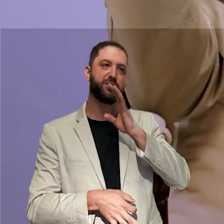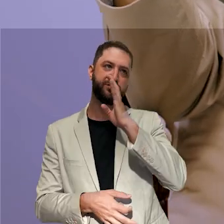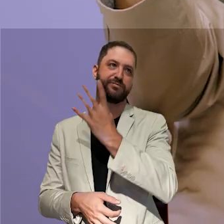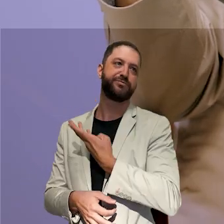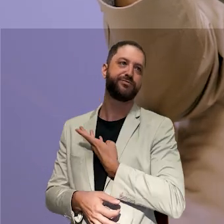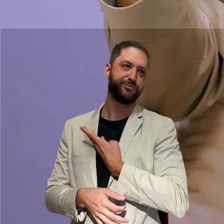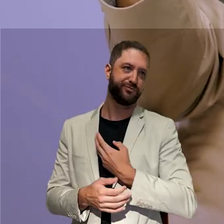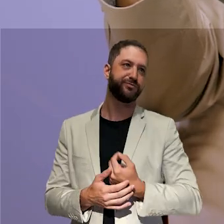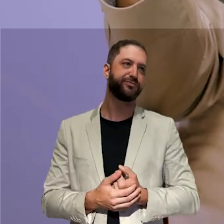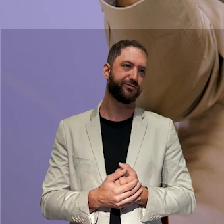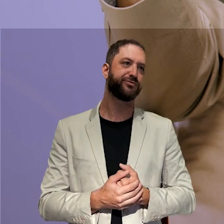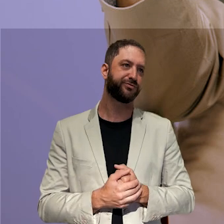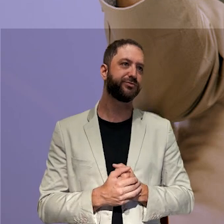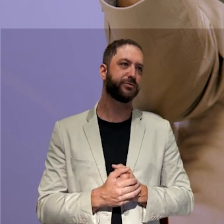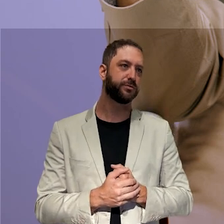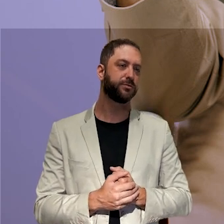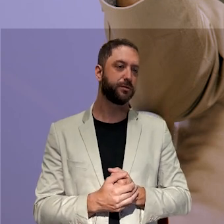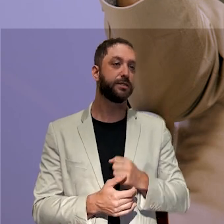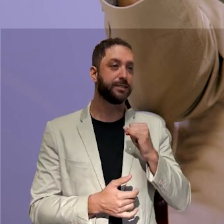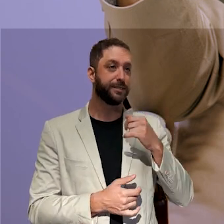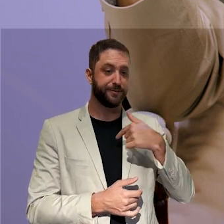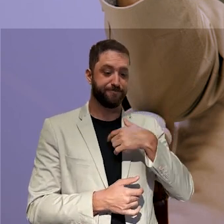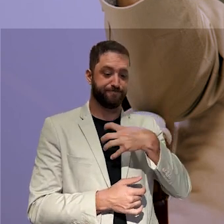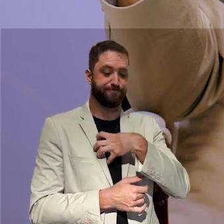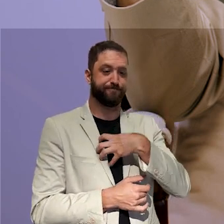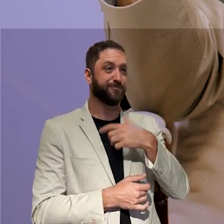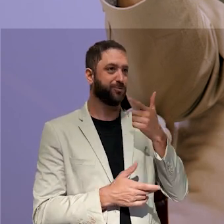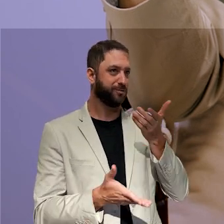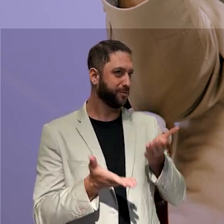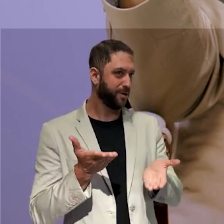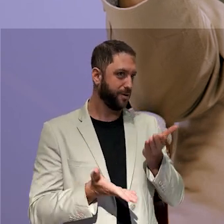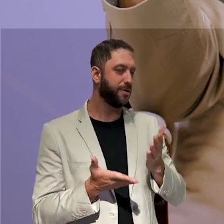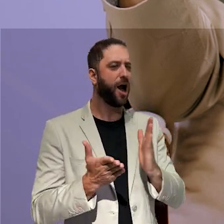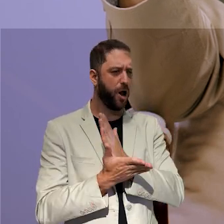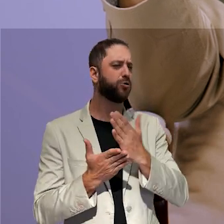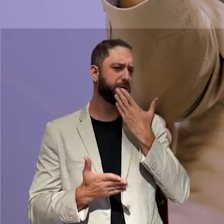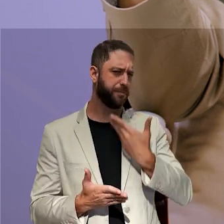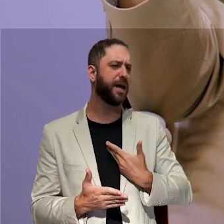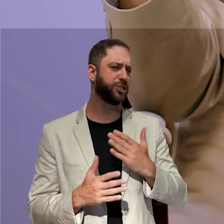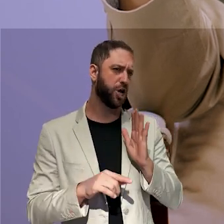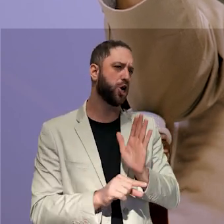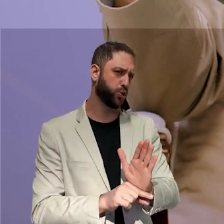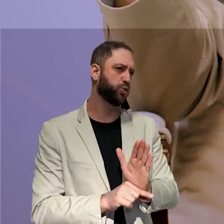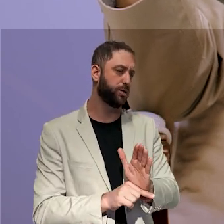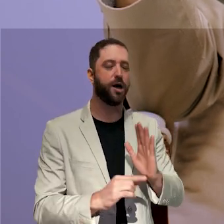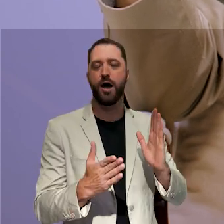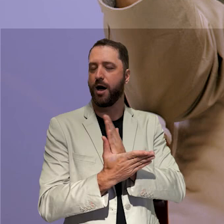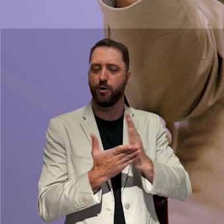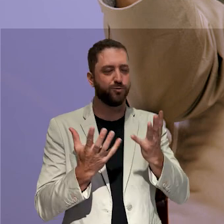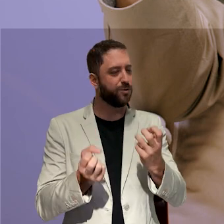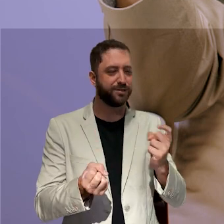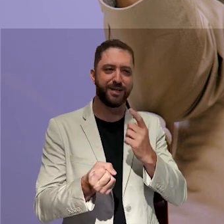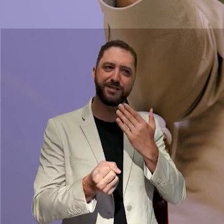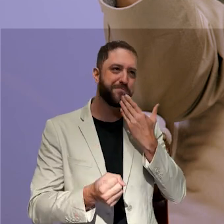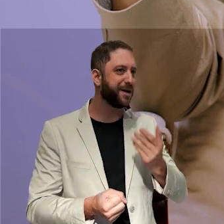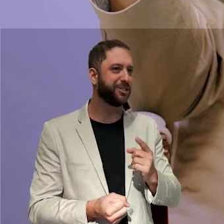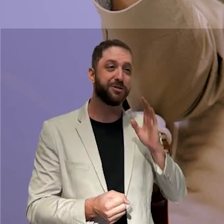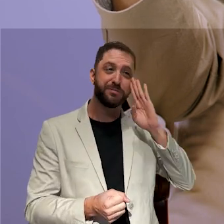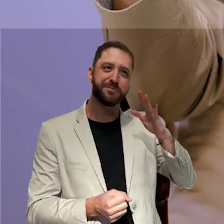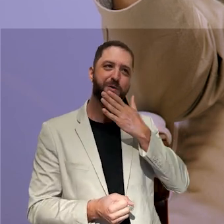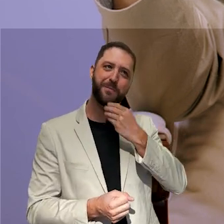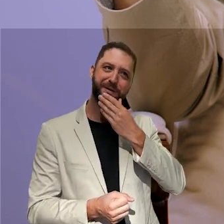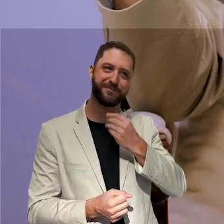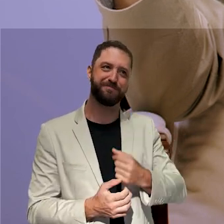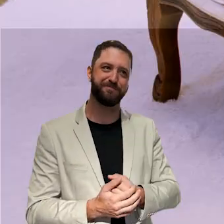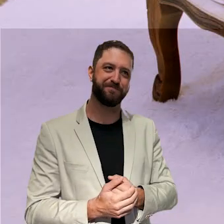por uma instabilidade emocional, ela não vai simplesmente... Tem gente que vai pedir ajuda, tem gente que não vai, principalmente